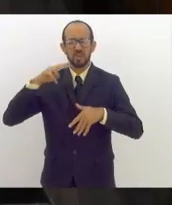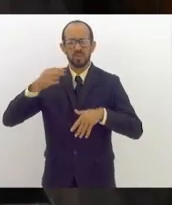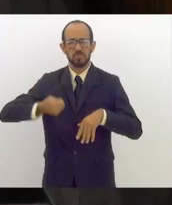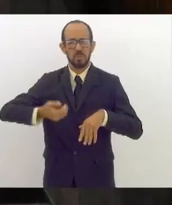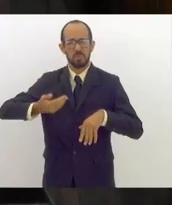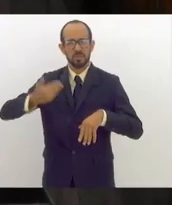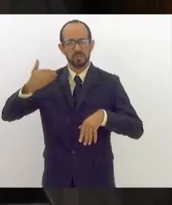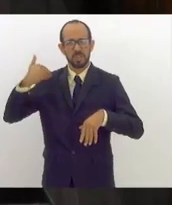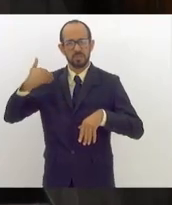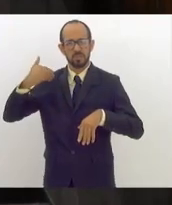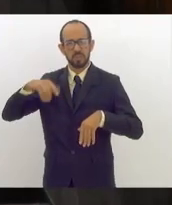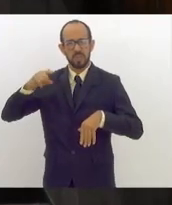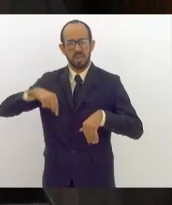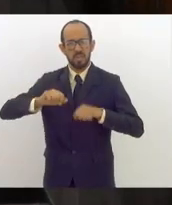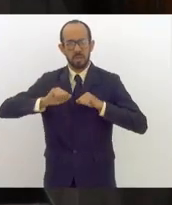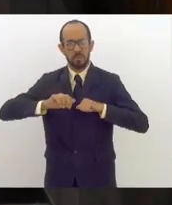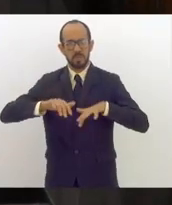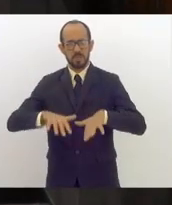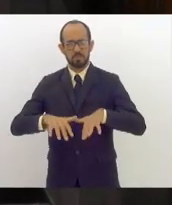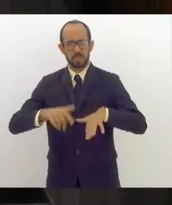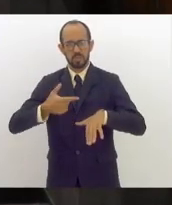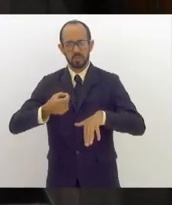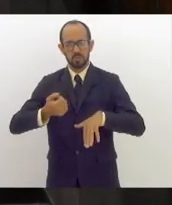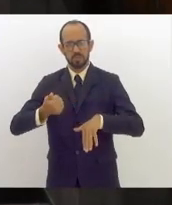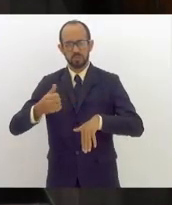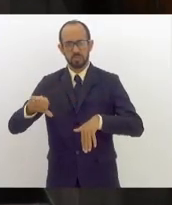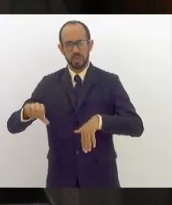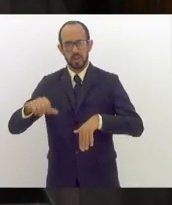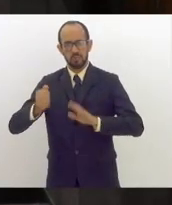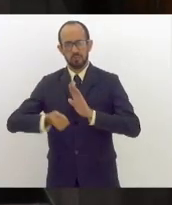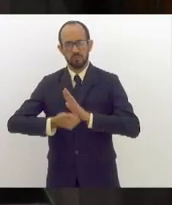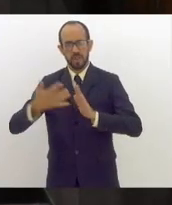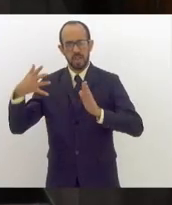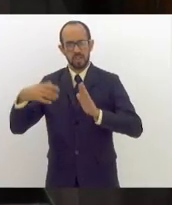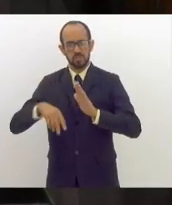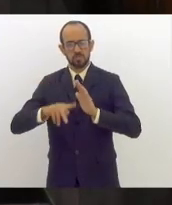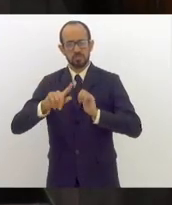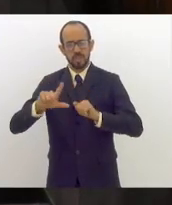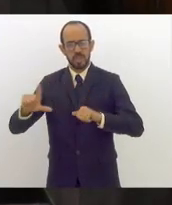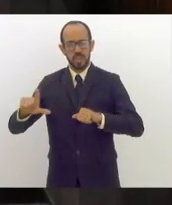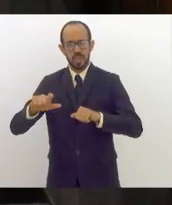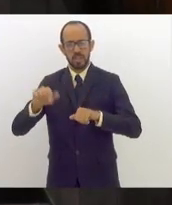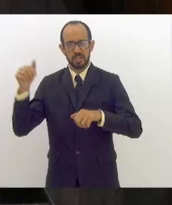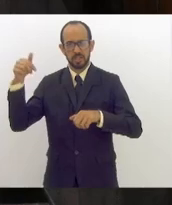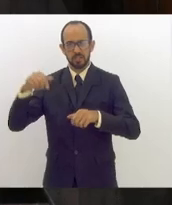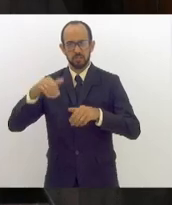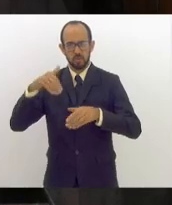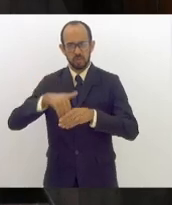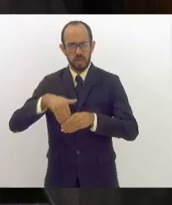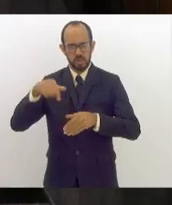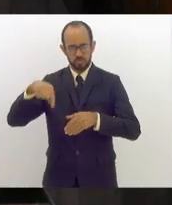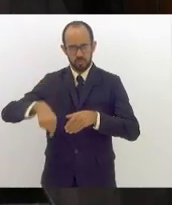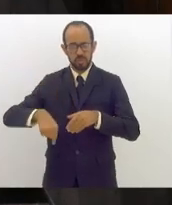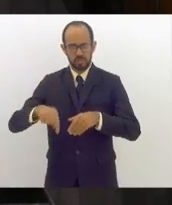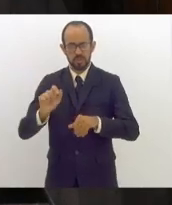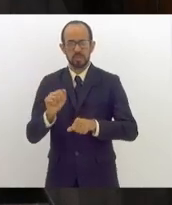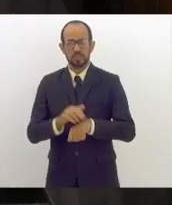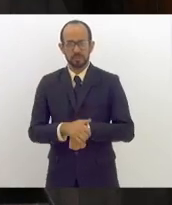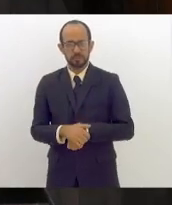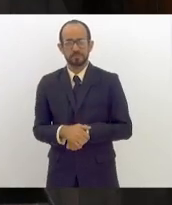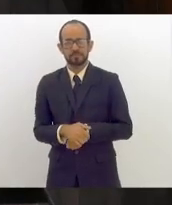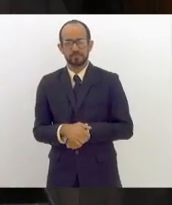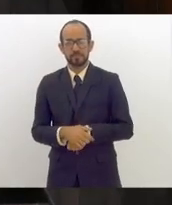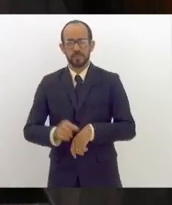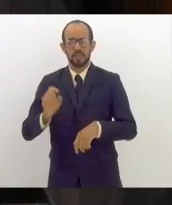para quem não se recorda diversos projetos de leis passaram nessa casa especialmente pela pauta que foi regida por vossa excelência que